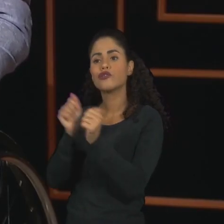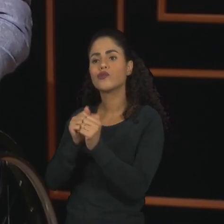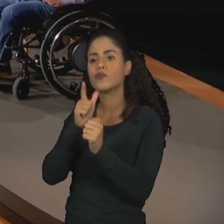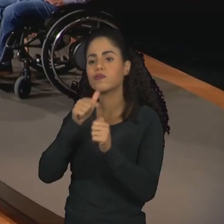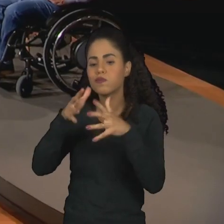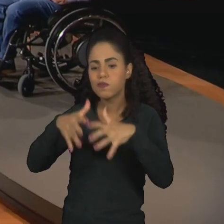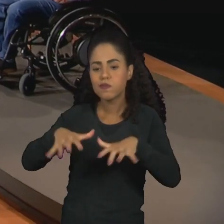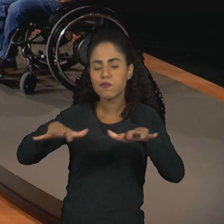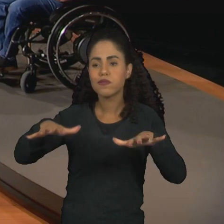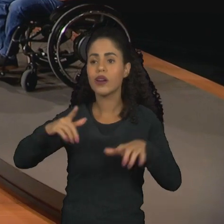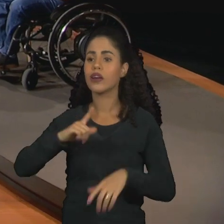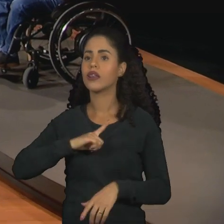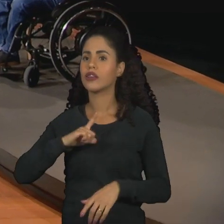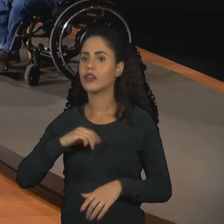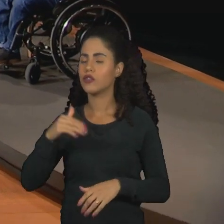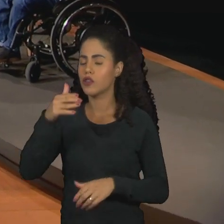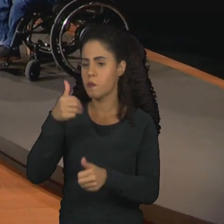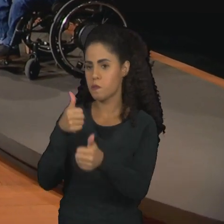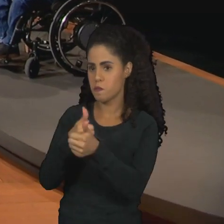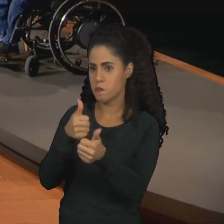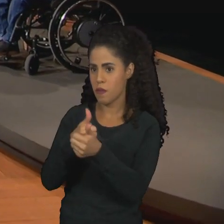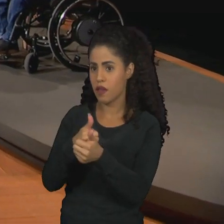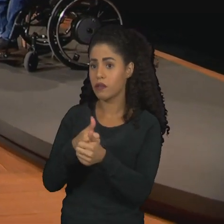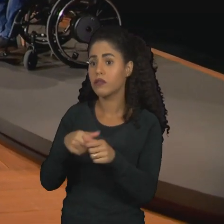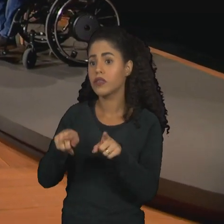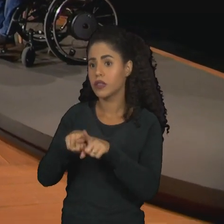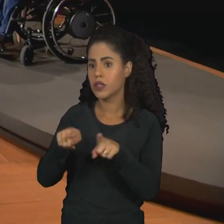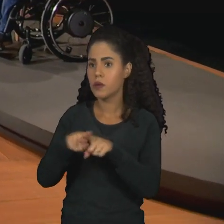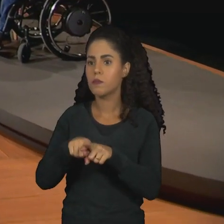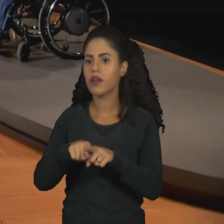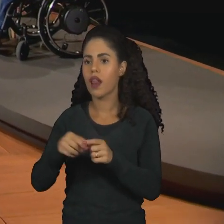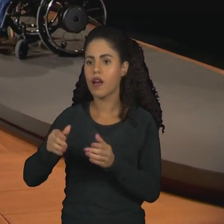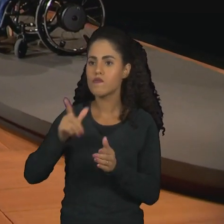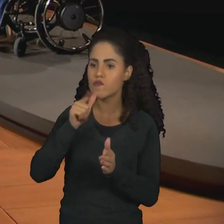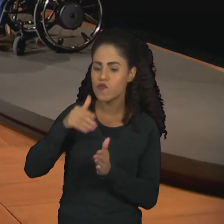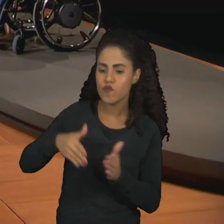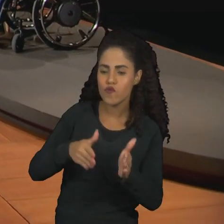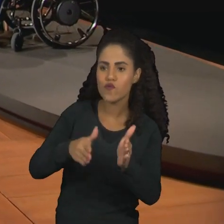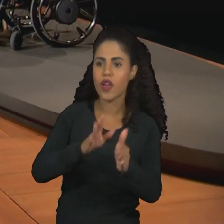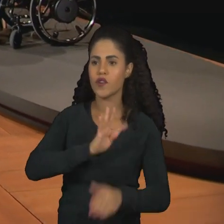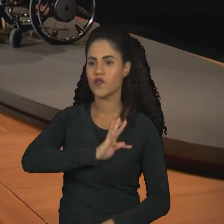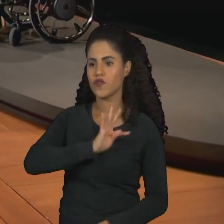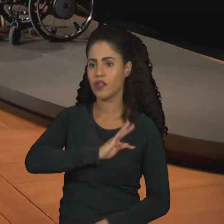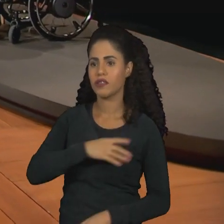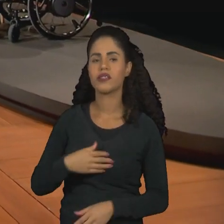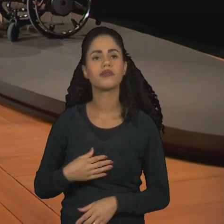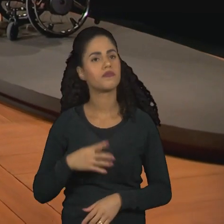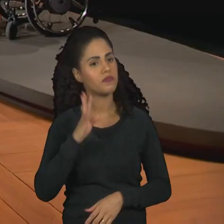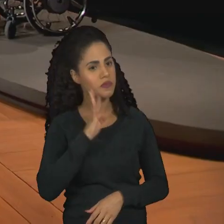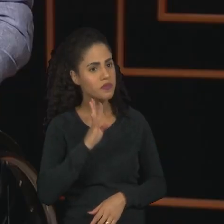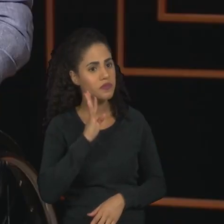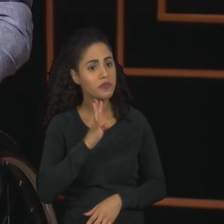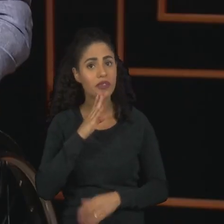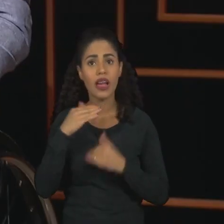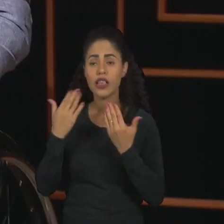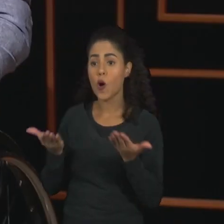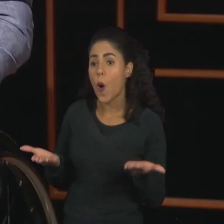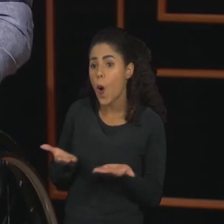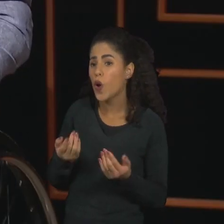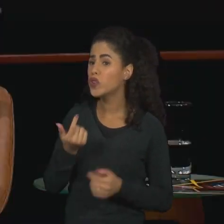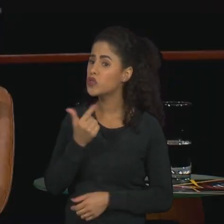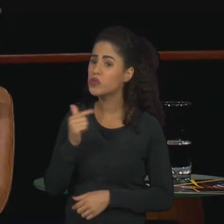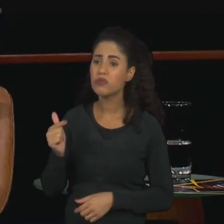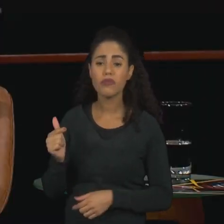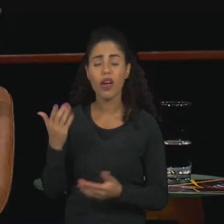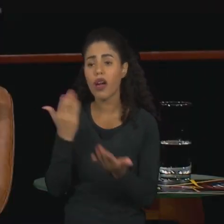tinham acima, no rio Tietê. Tinham praias lindíssimas. Veja só, né? Isso não existe mais,